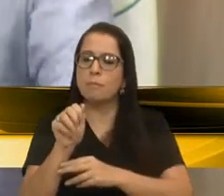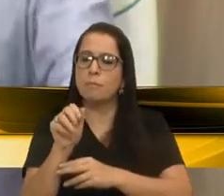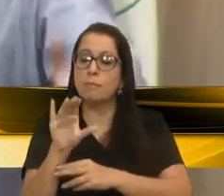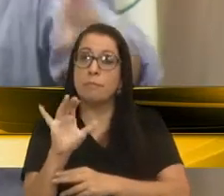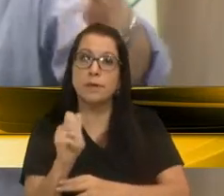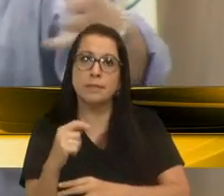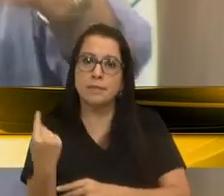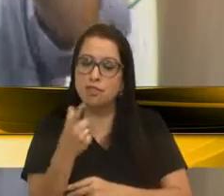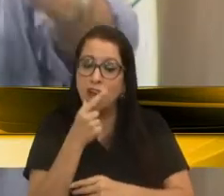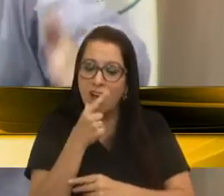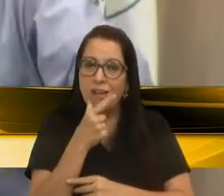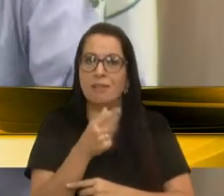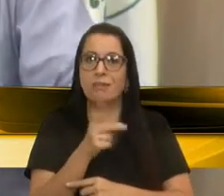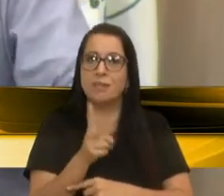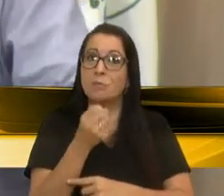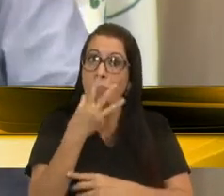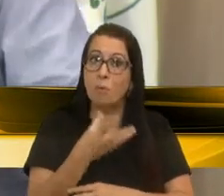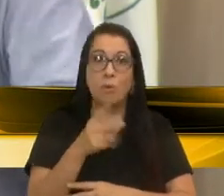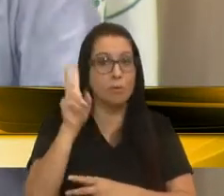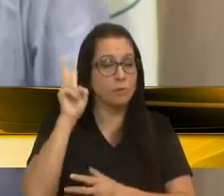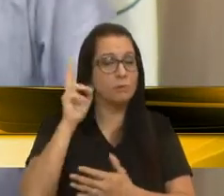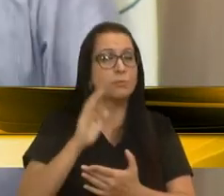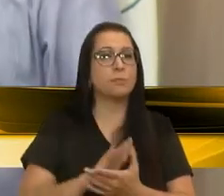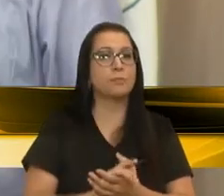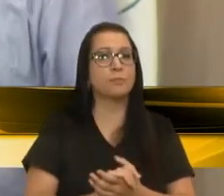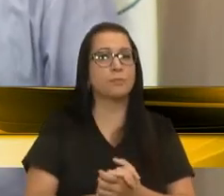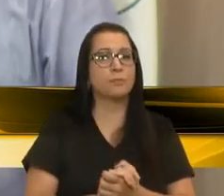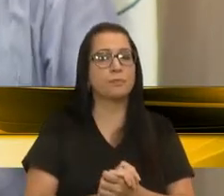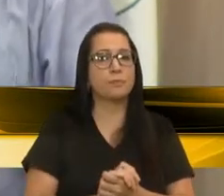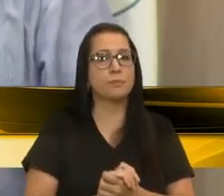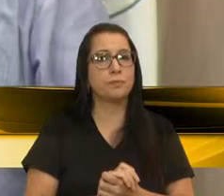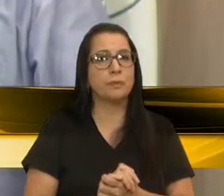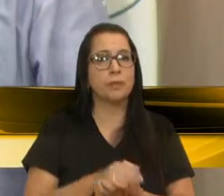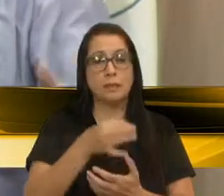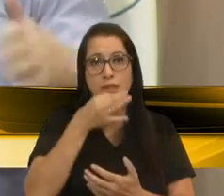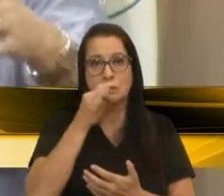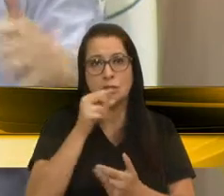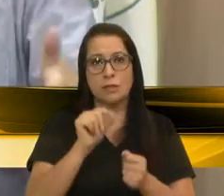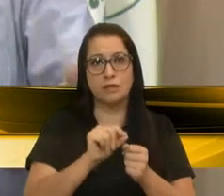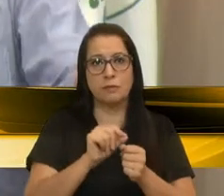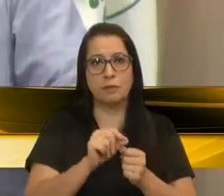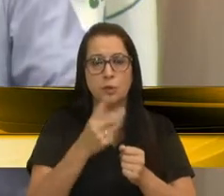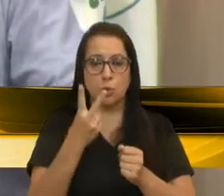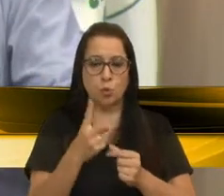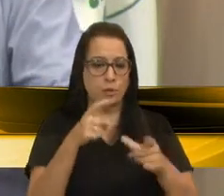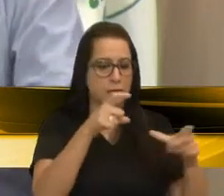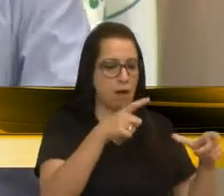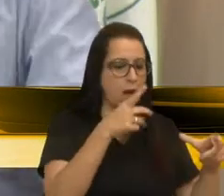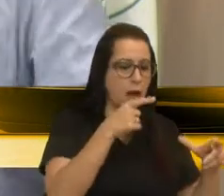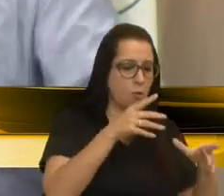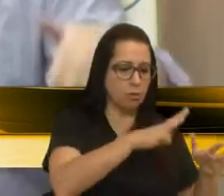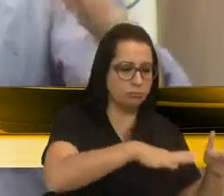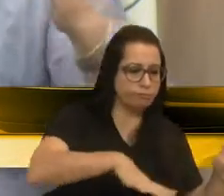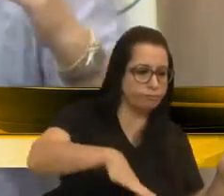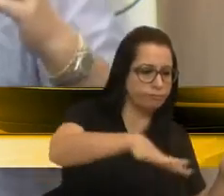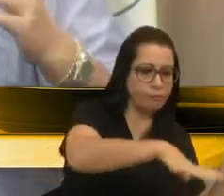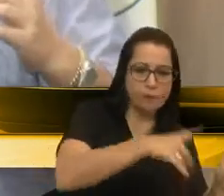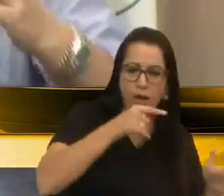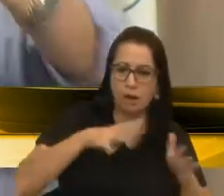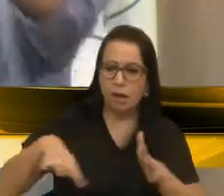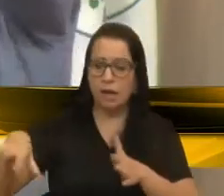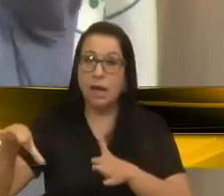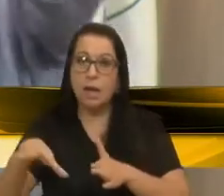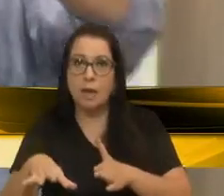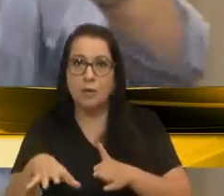não sabe, e é sempre bom a gente referir, né? Caxias é composta por 2 grandes bacias, cujo divisor